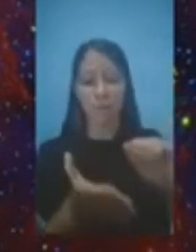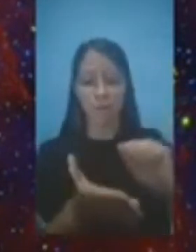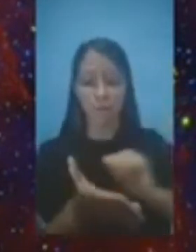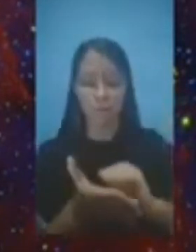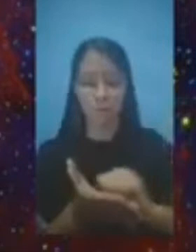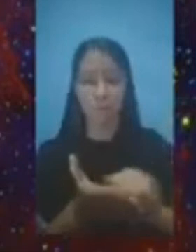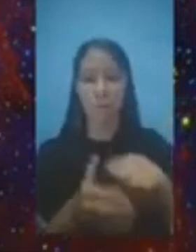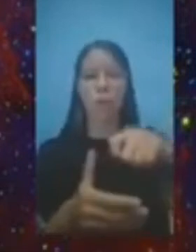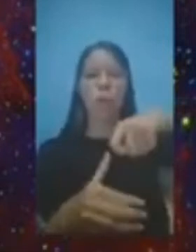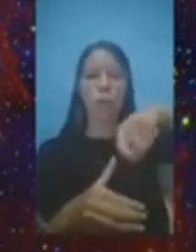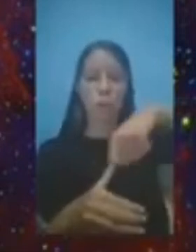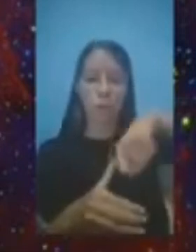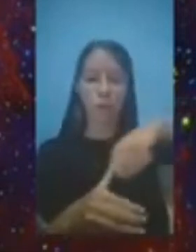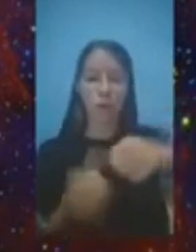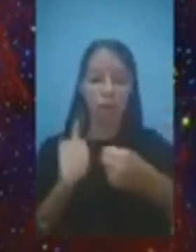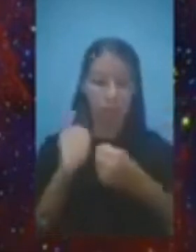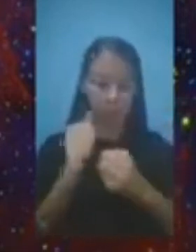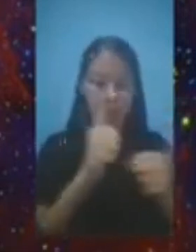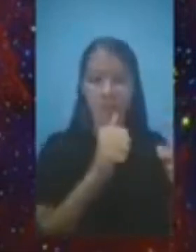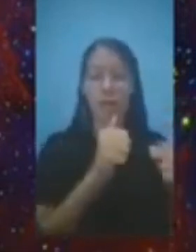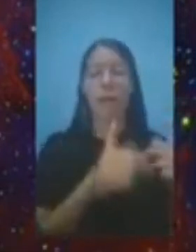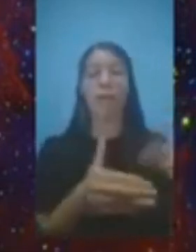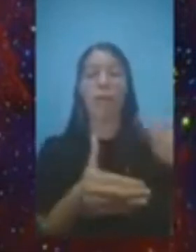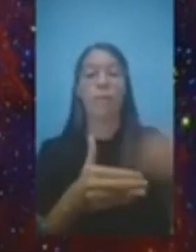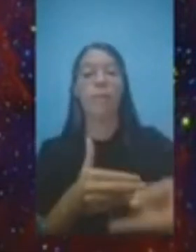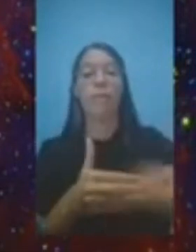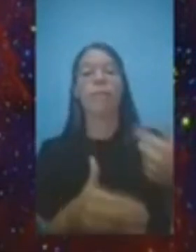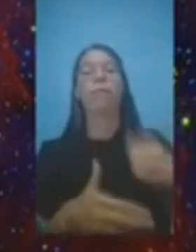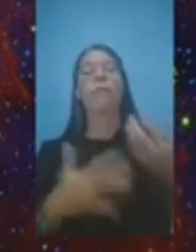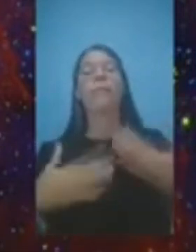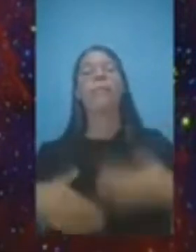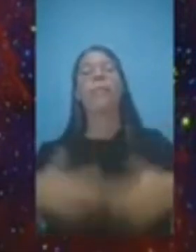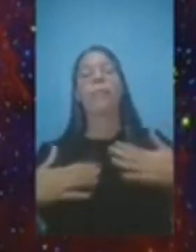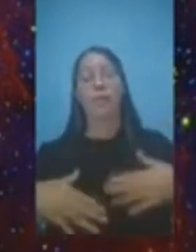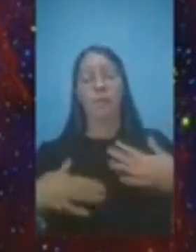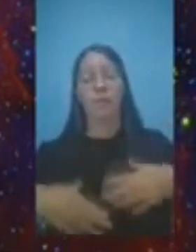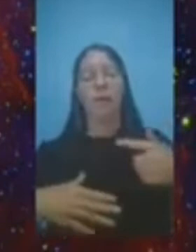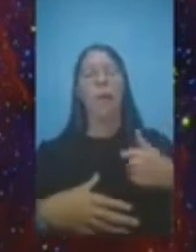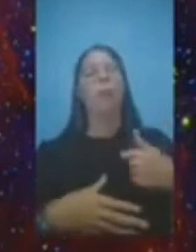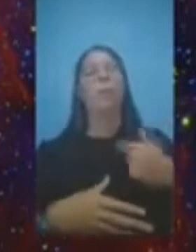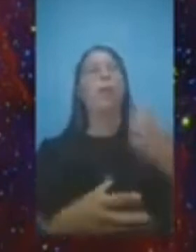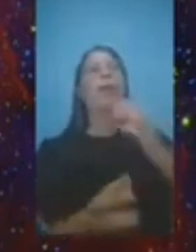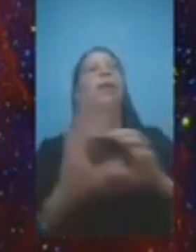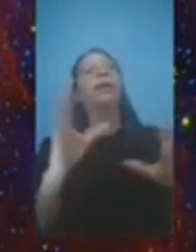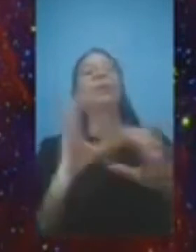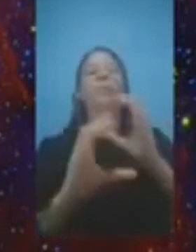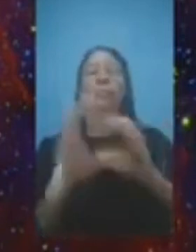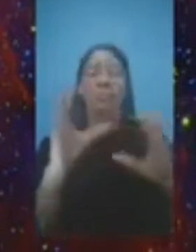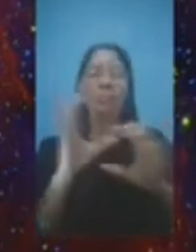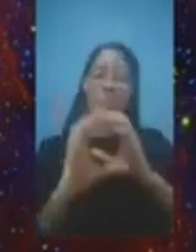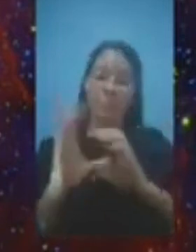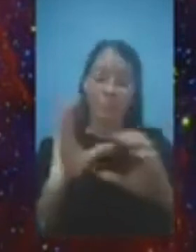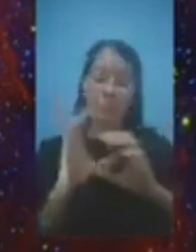7 anos, 8, 9 anos, a lavar, cozinhar, limpar. E depois, para